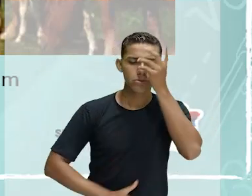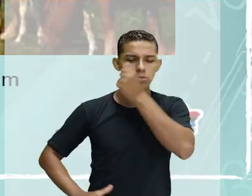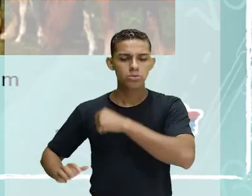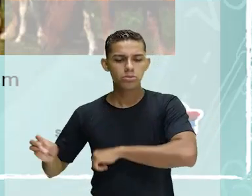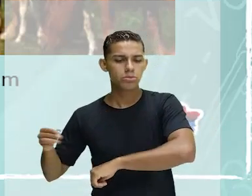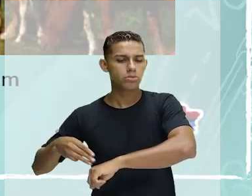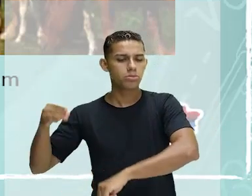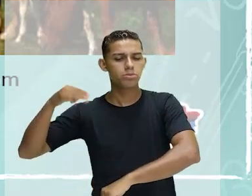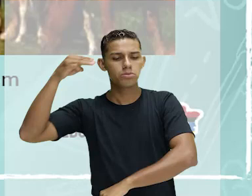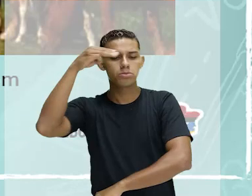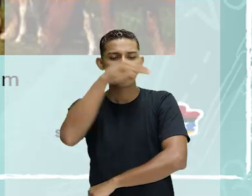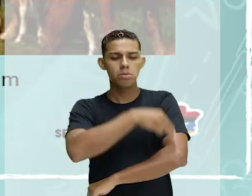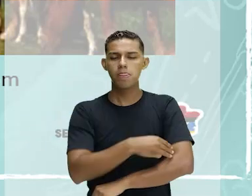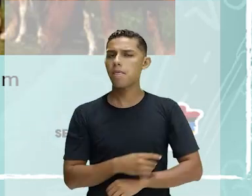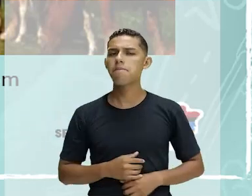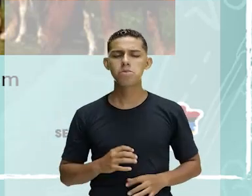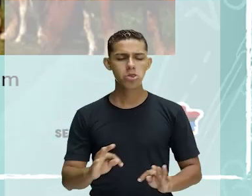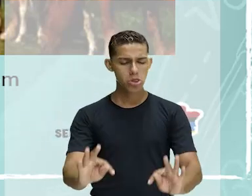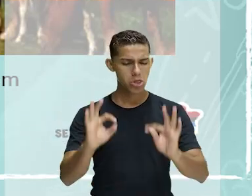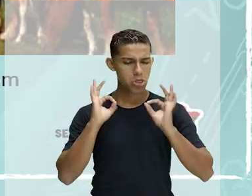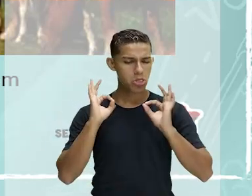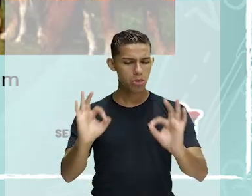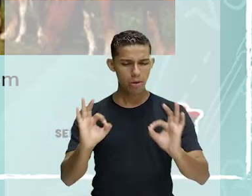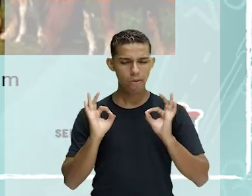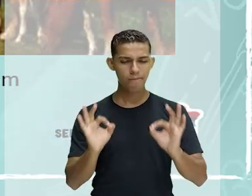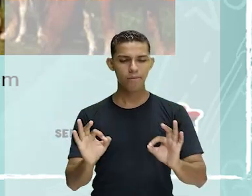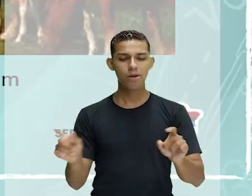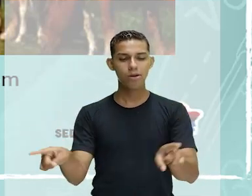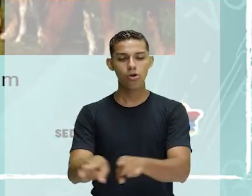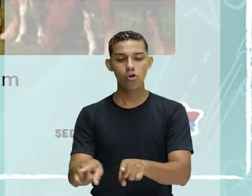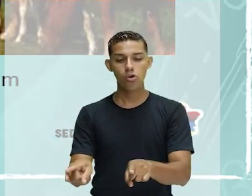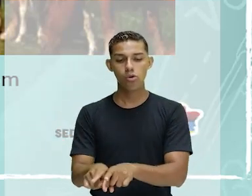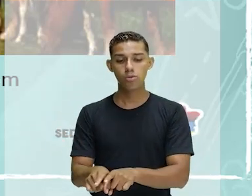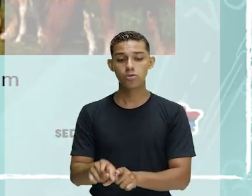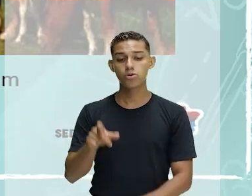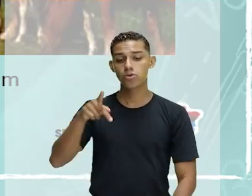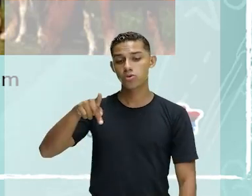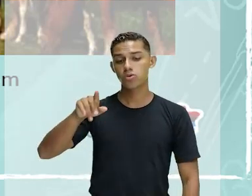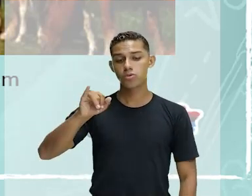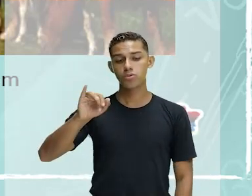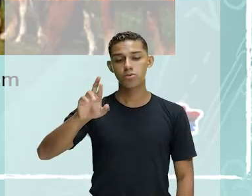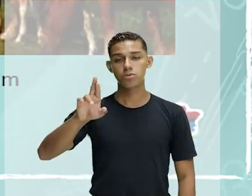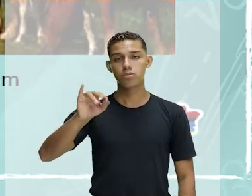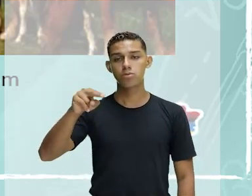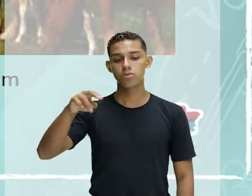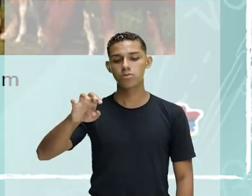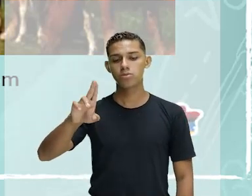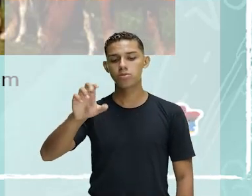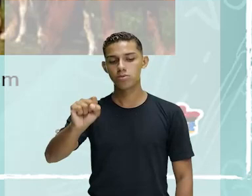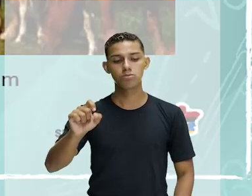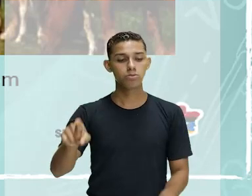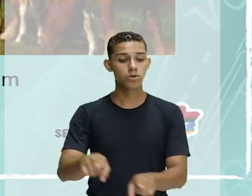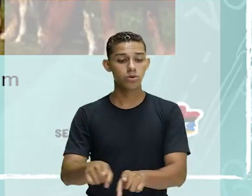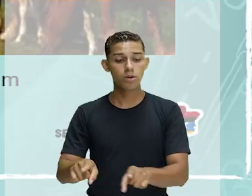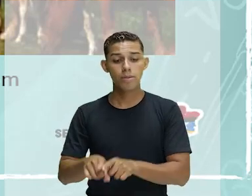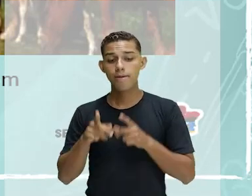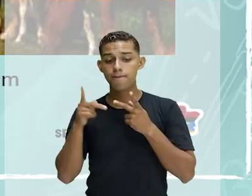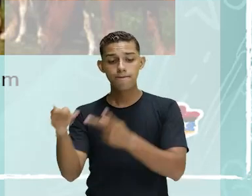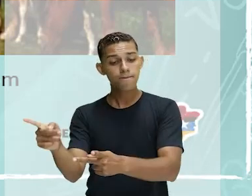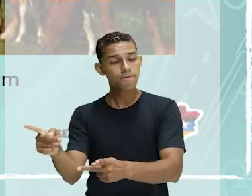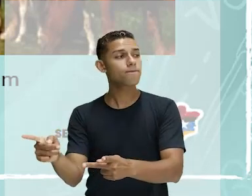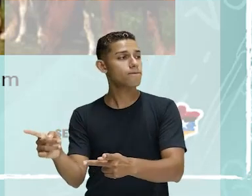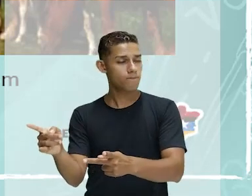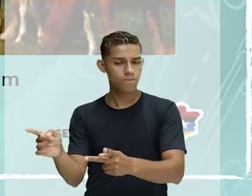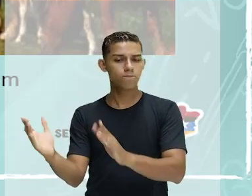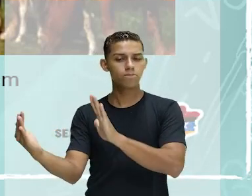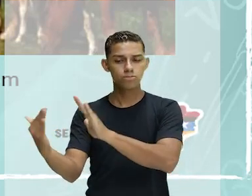montanhas fascinantes como os Pirineus e facilitarão a visita a granjas de ovelhas,